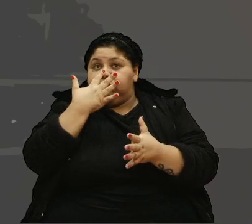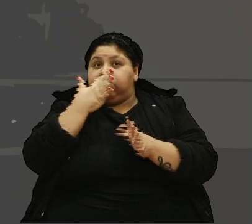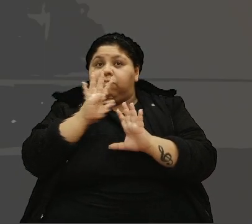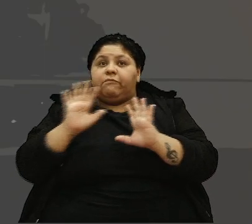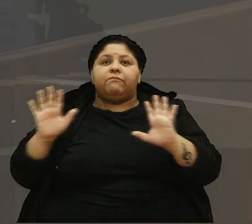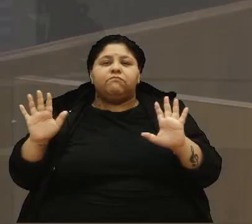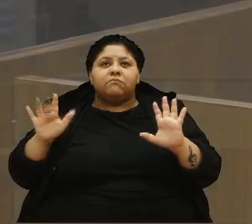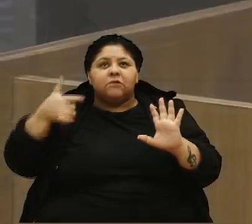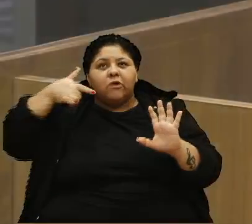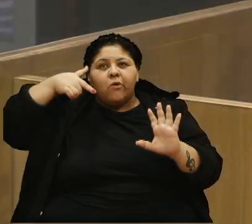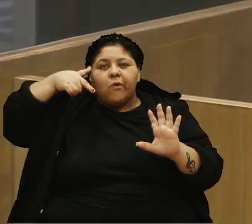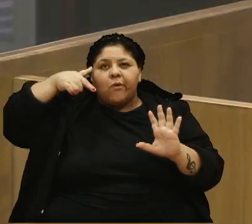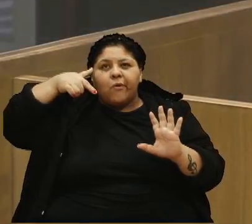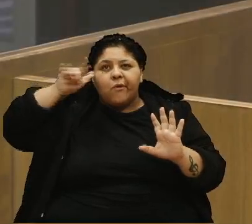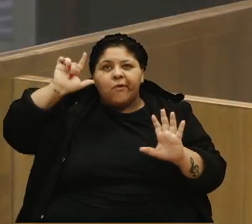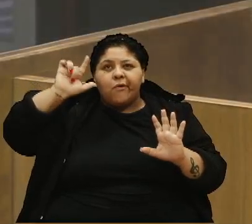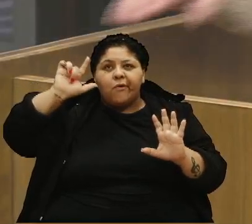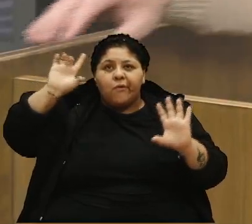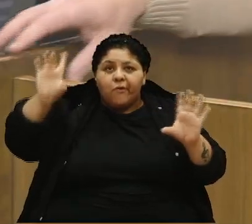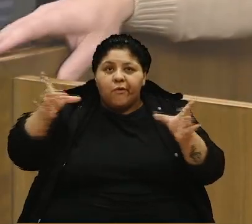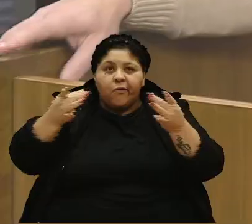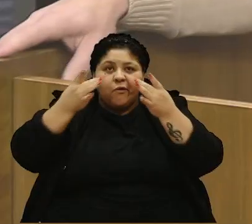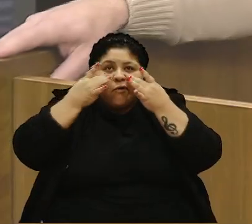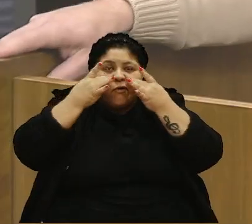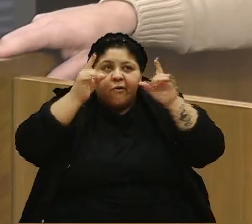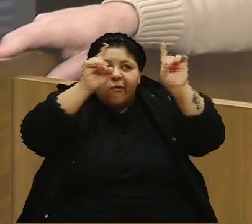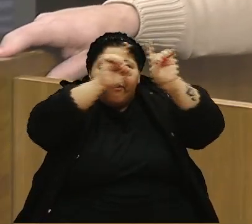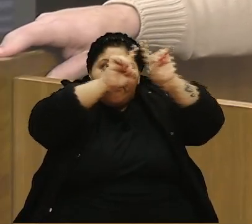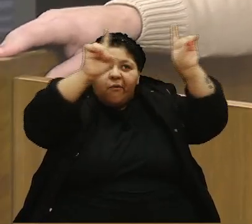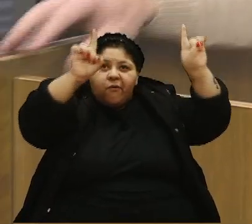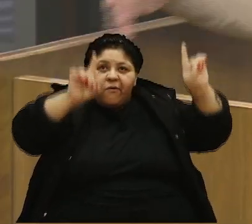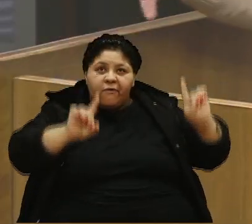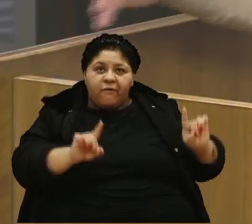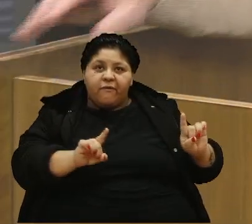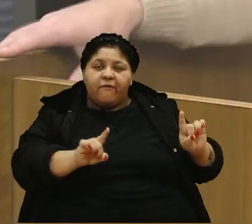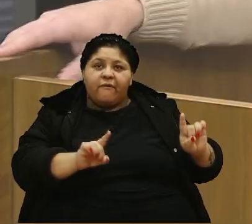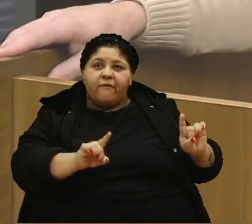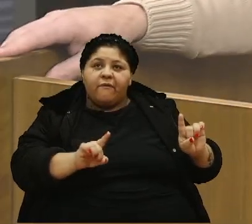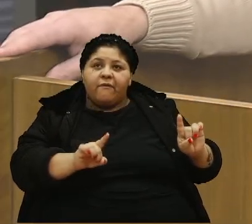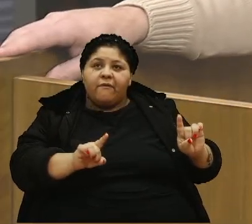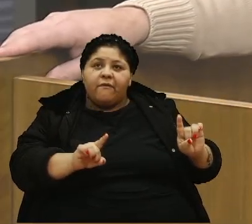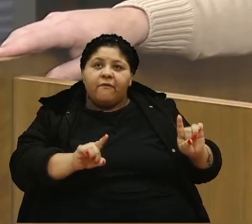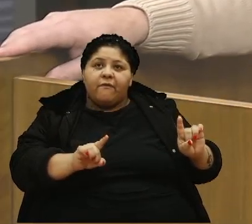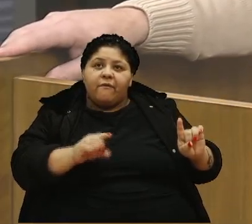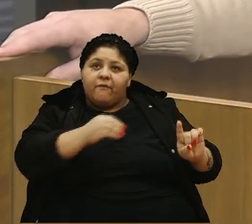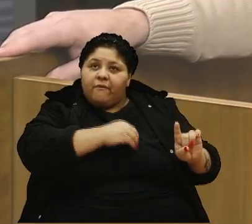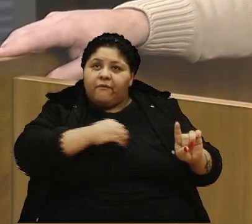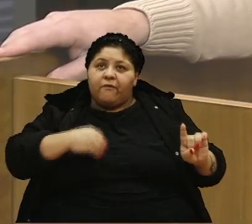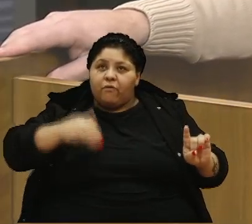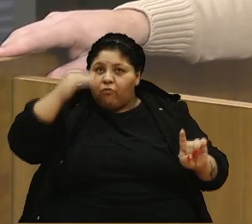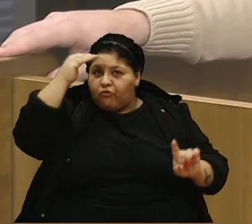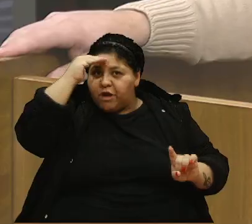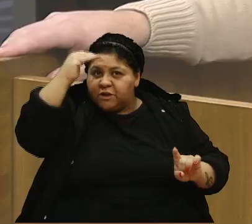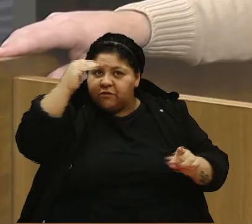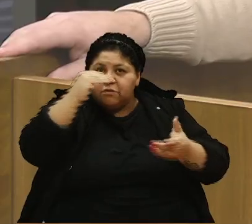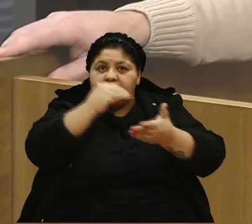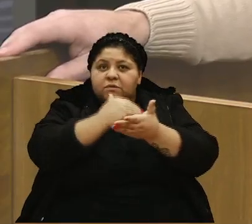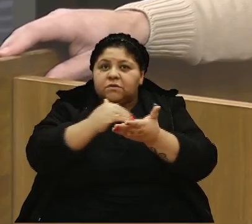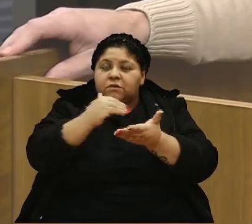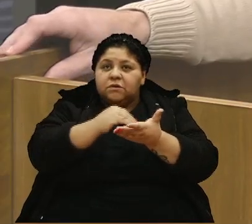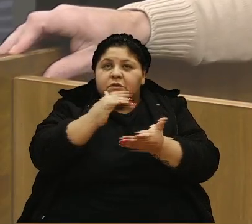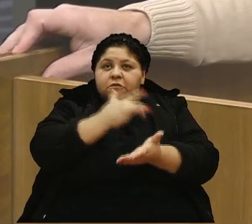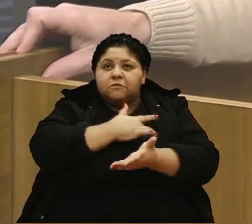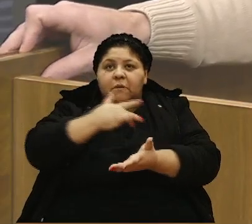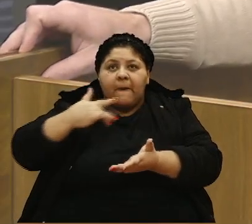ontem com a atenção dos servidores com o doutor, o respeito com o secretário da